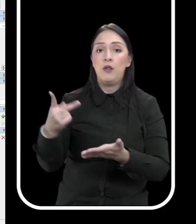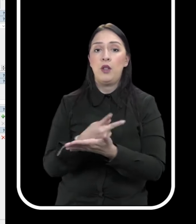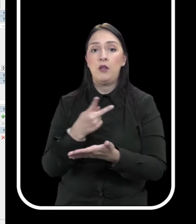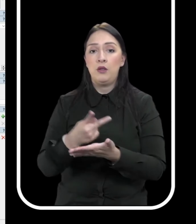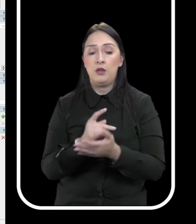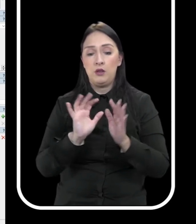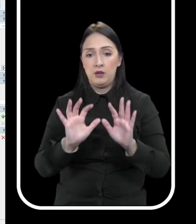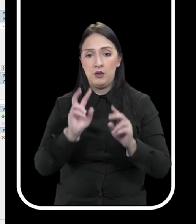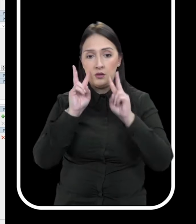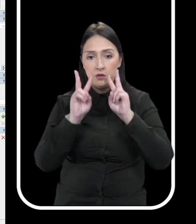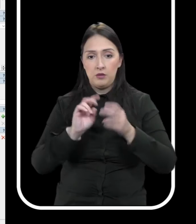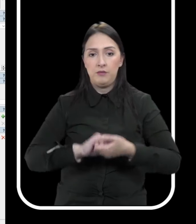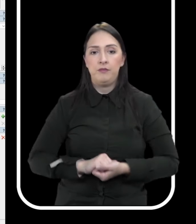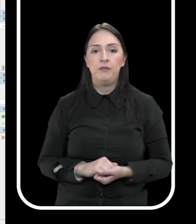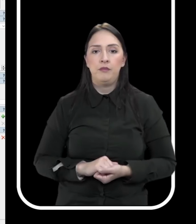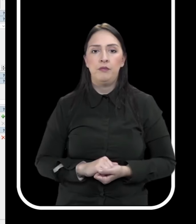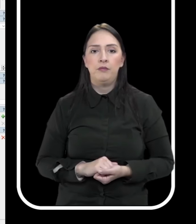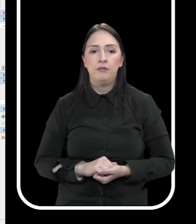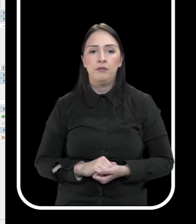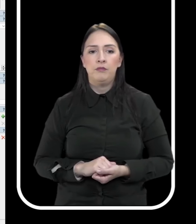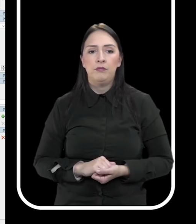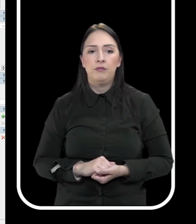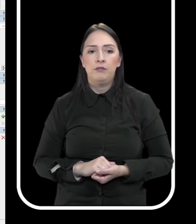do que vai acontecer aqui. Olha aí, ó.